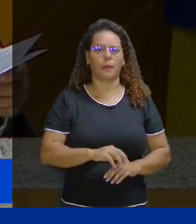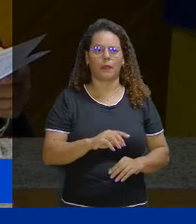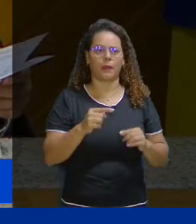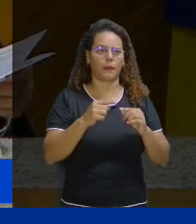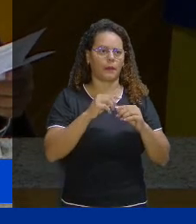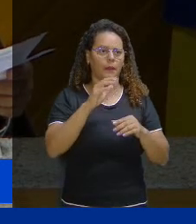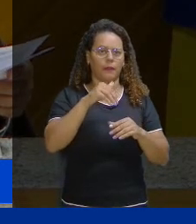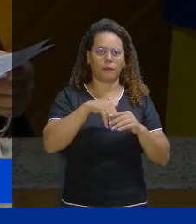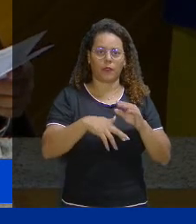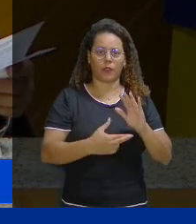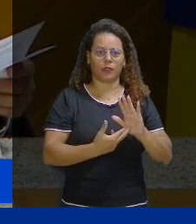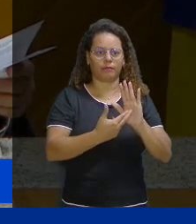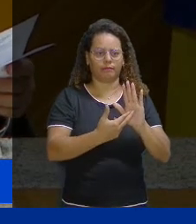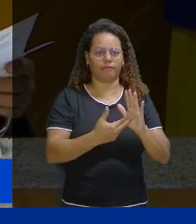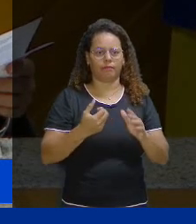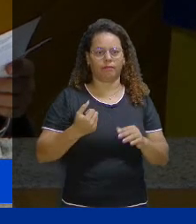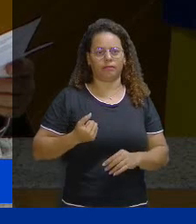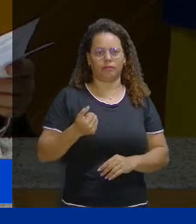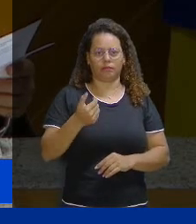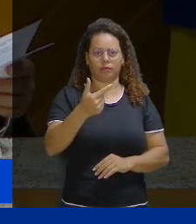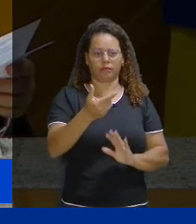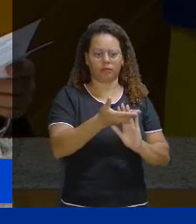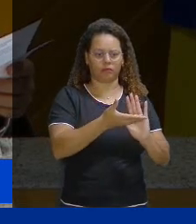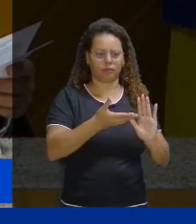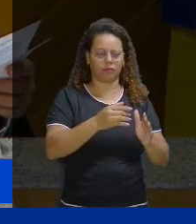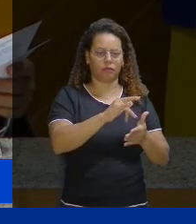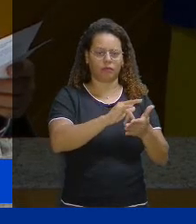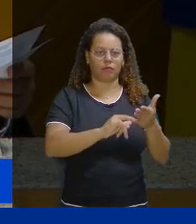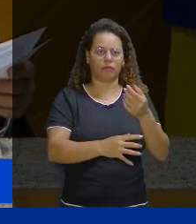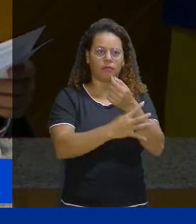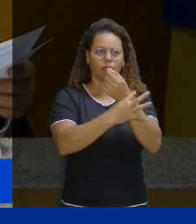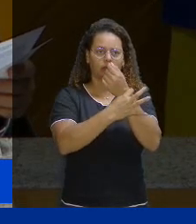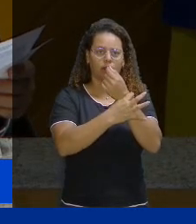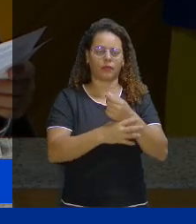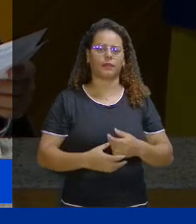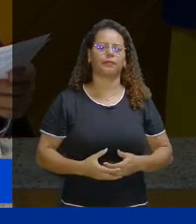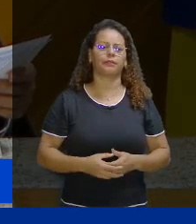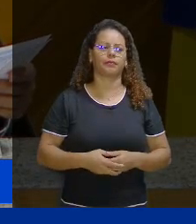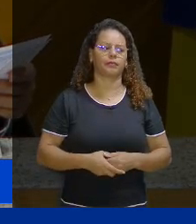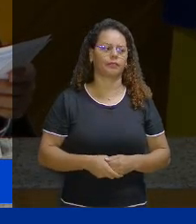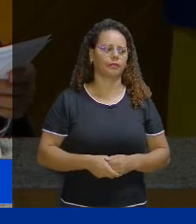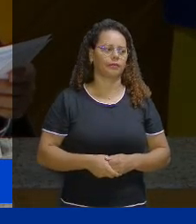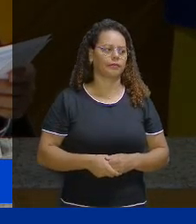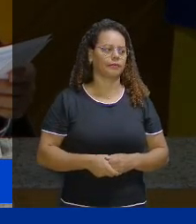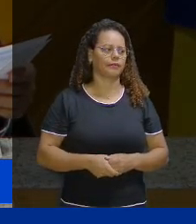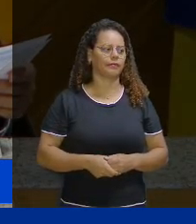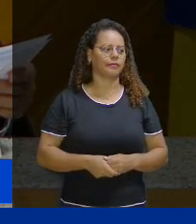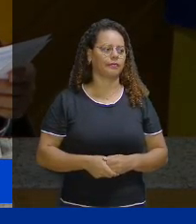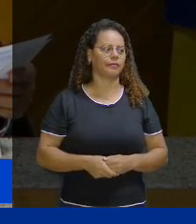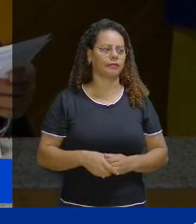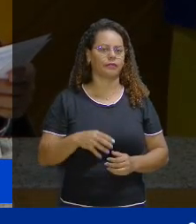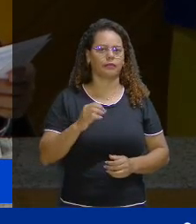relator. Foco no Isamar do Carmo Antônio. O número 2 da Antônio. pauta é o mandado de segurança também,